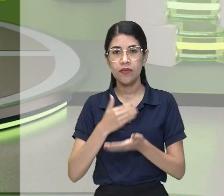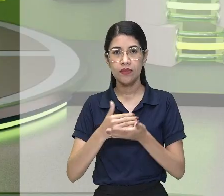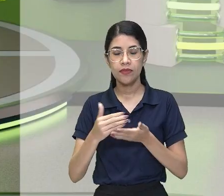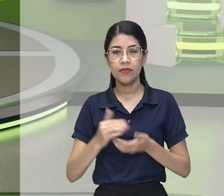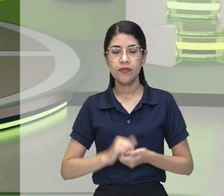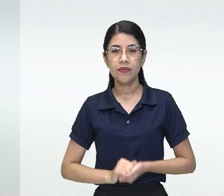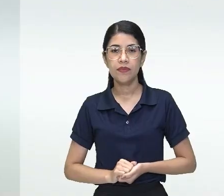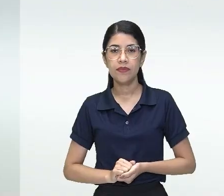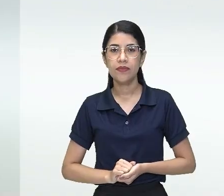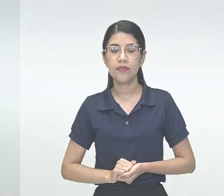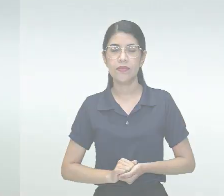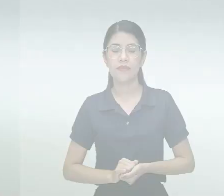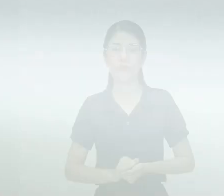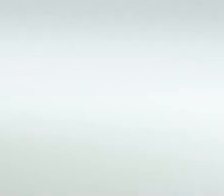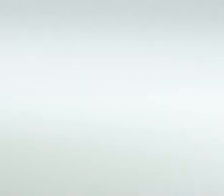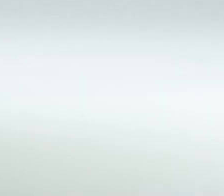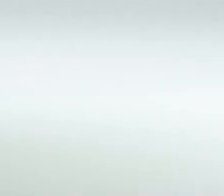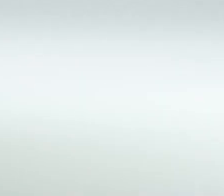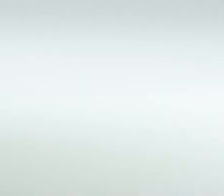aula?